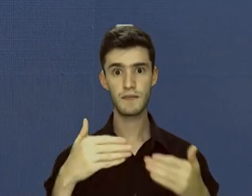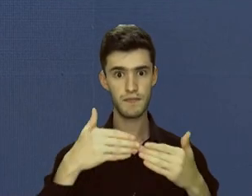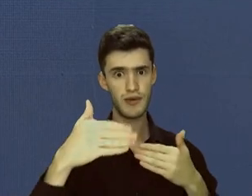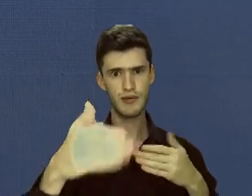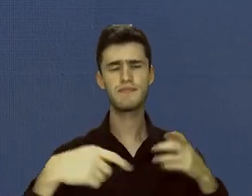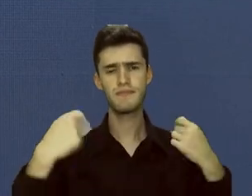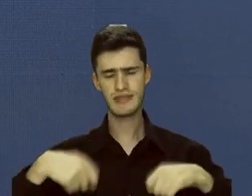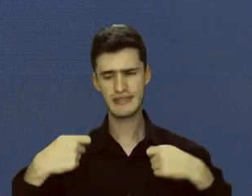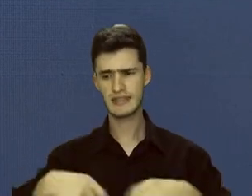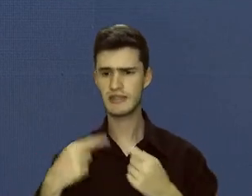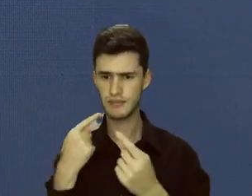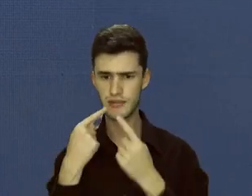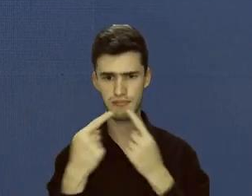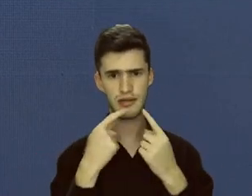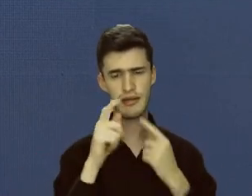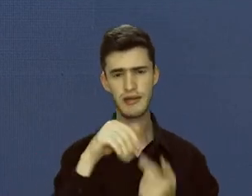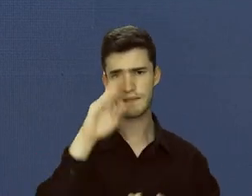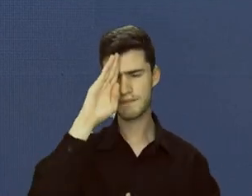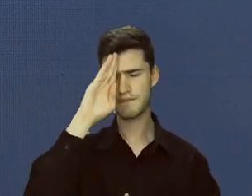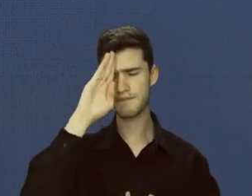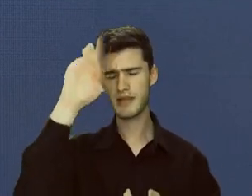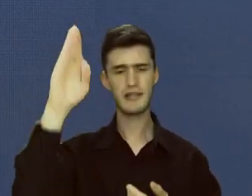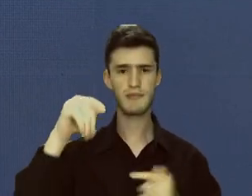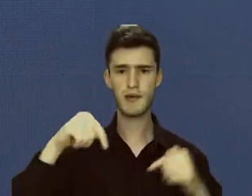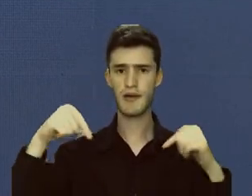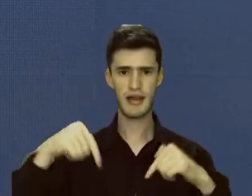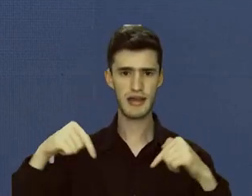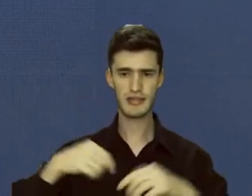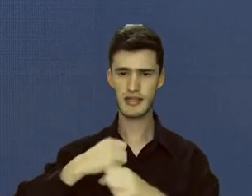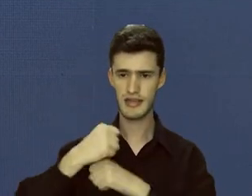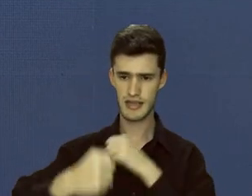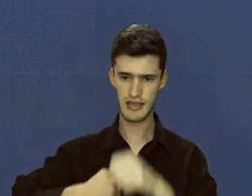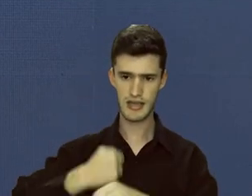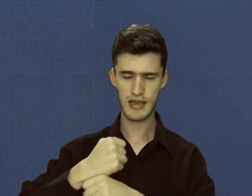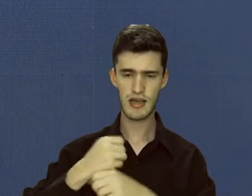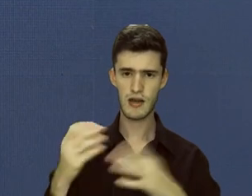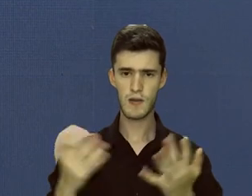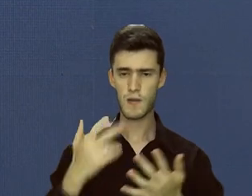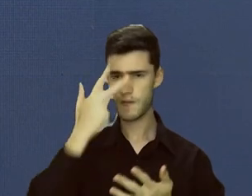debate da dessa geração da nossa geração certamente